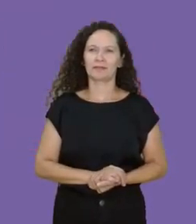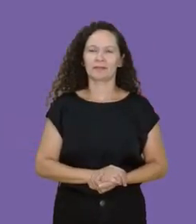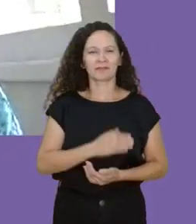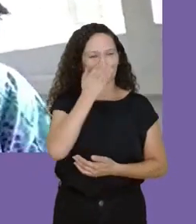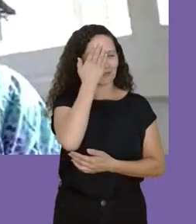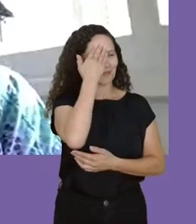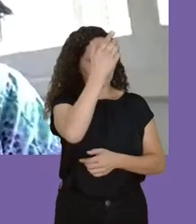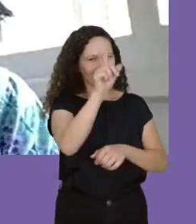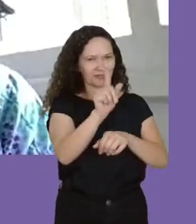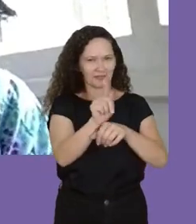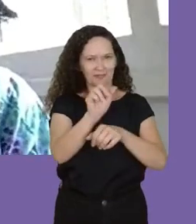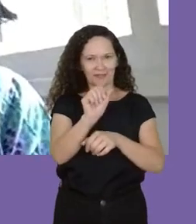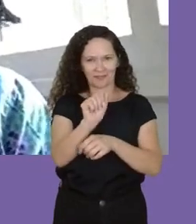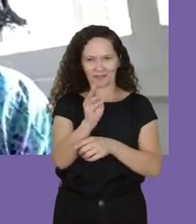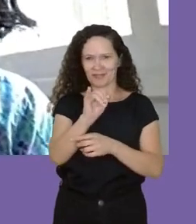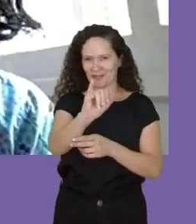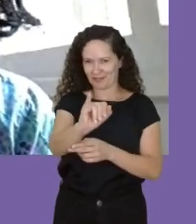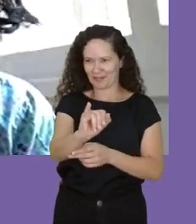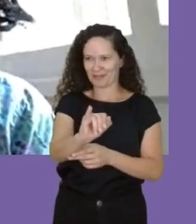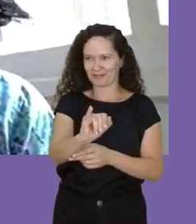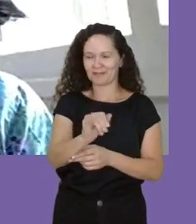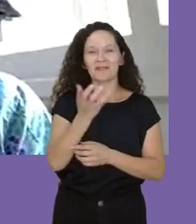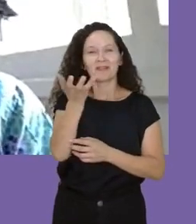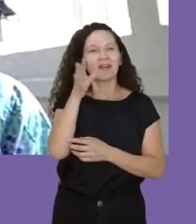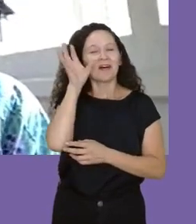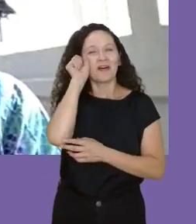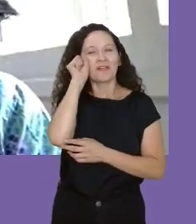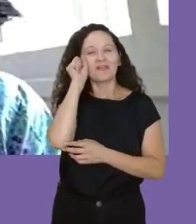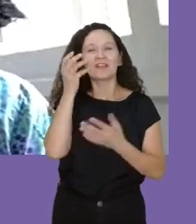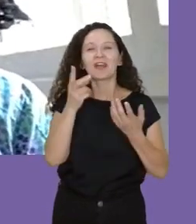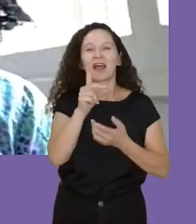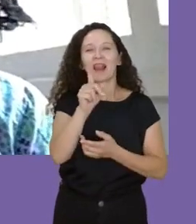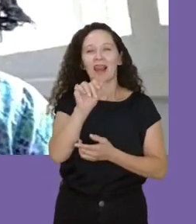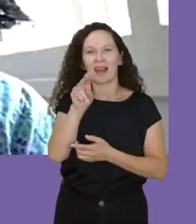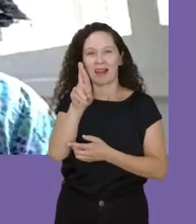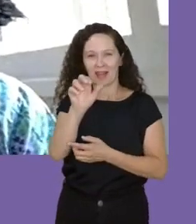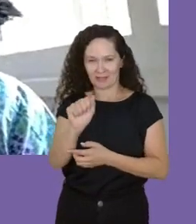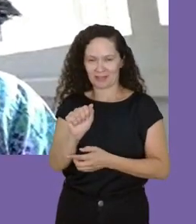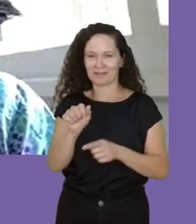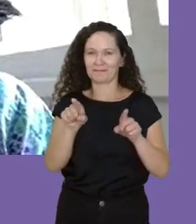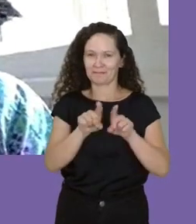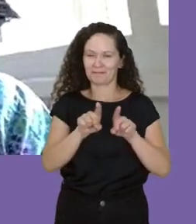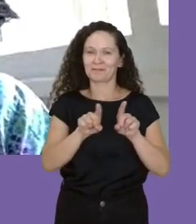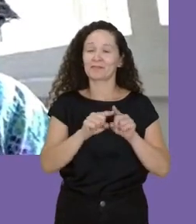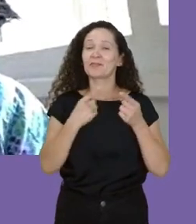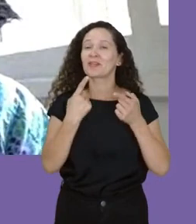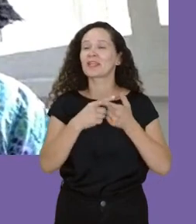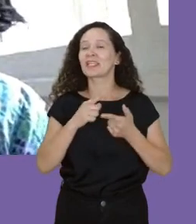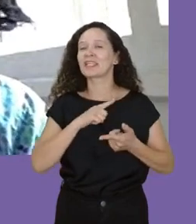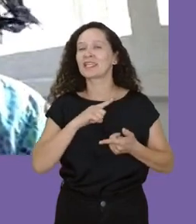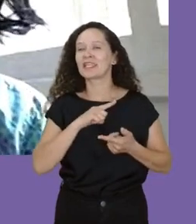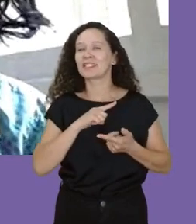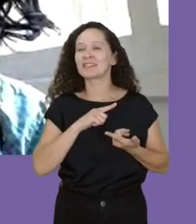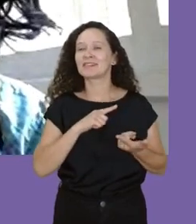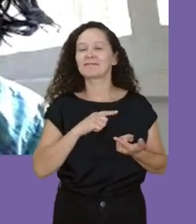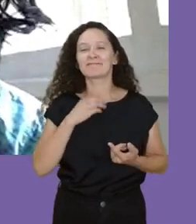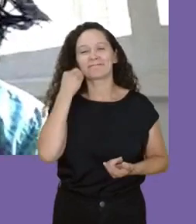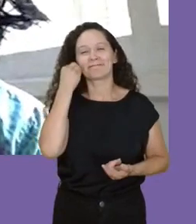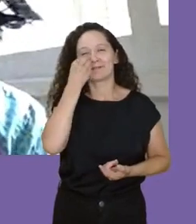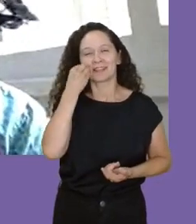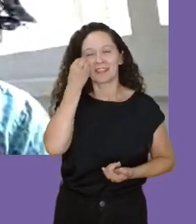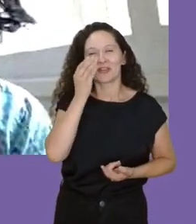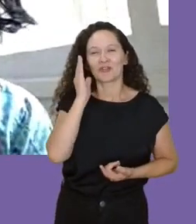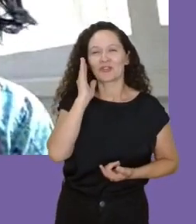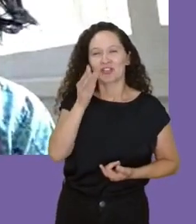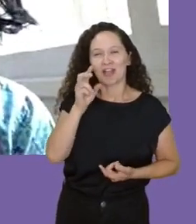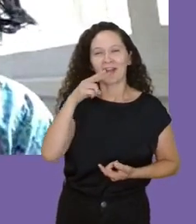Obrigada, Gabi. Eu queria ouvir um pouco a Laura, inclusive, né, por ter uma experiência aí de